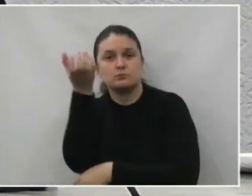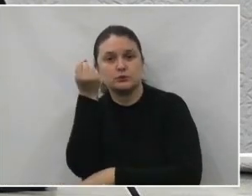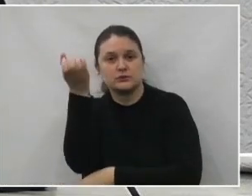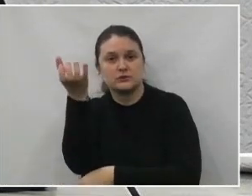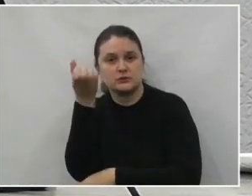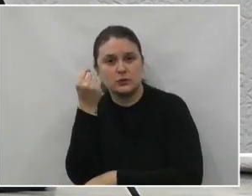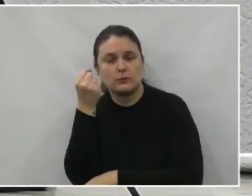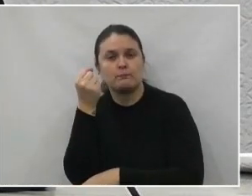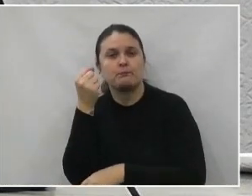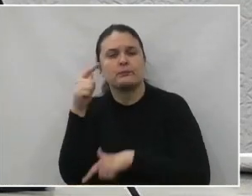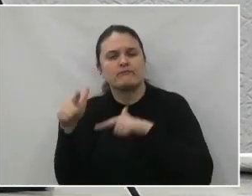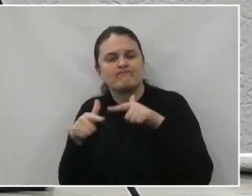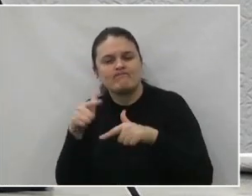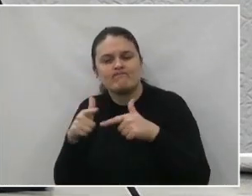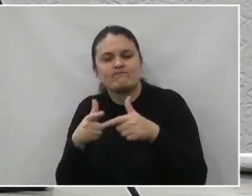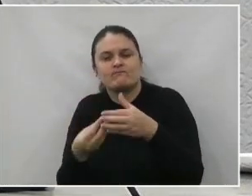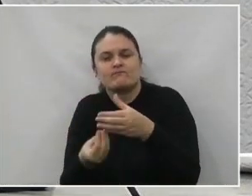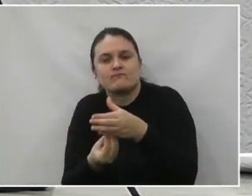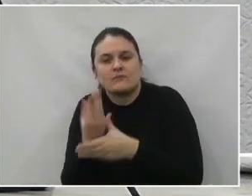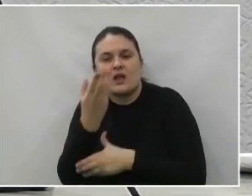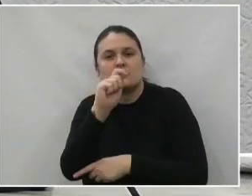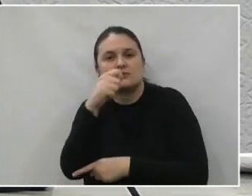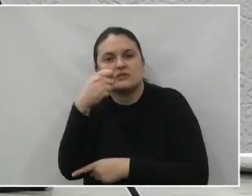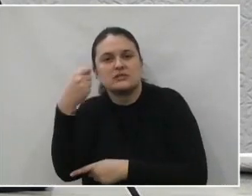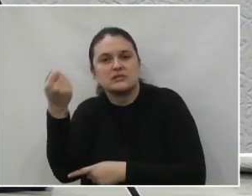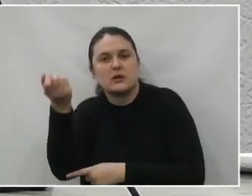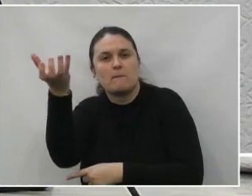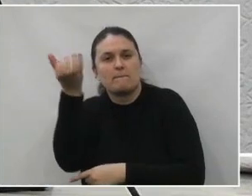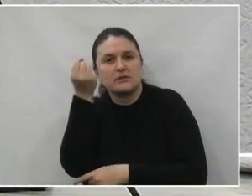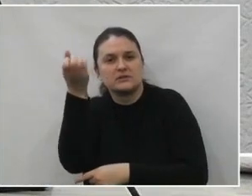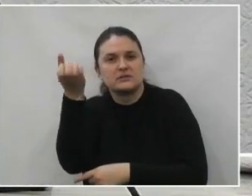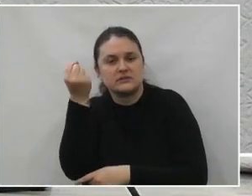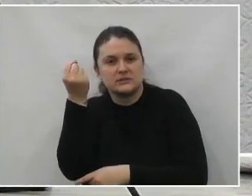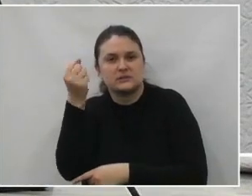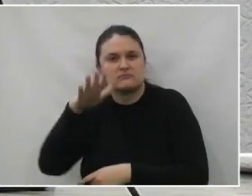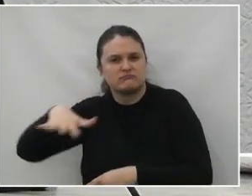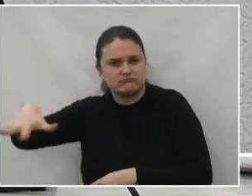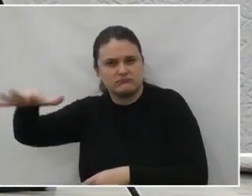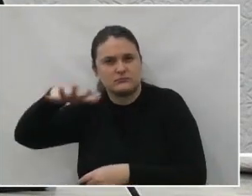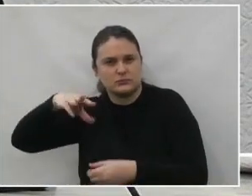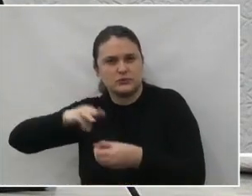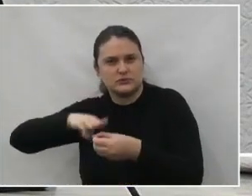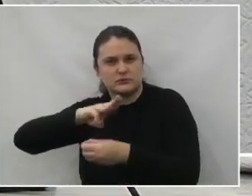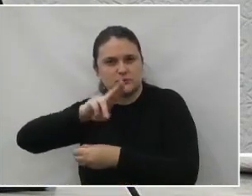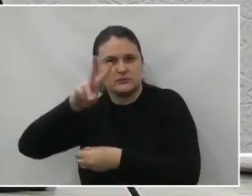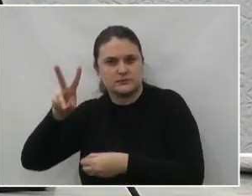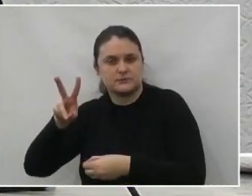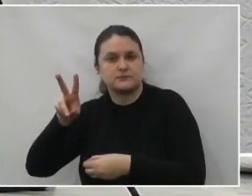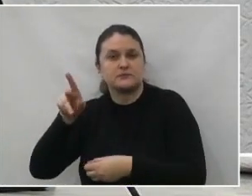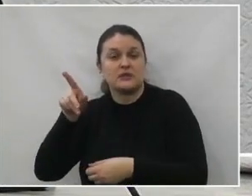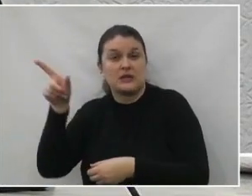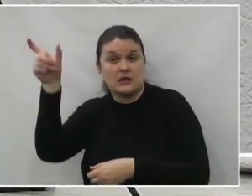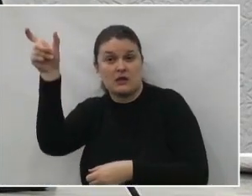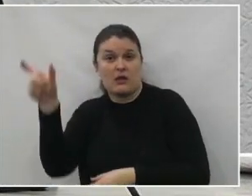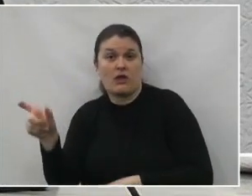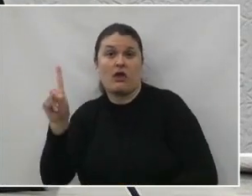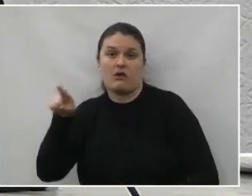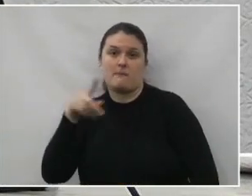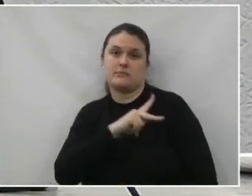seu esforço na fundação da Associação dos Aposentados e Pensionistas de União da Vitória Região, exercendo nela a